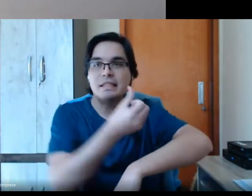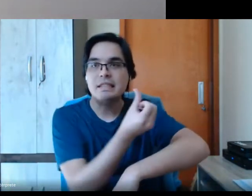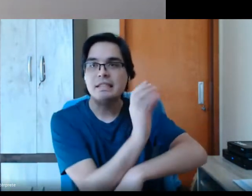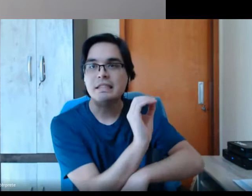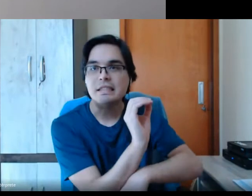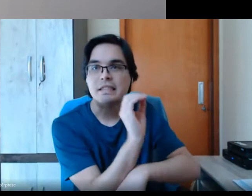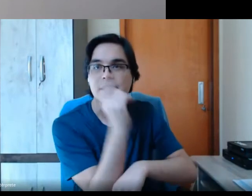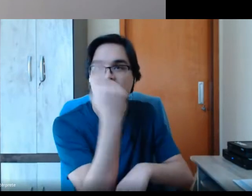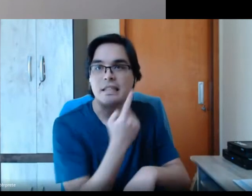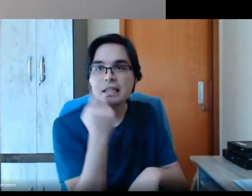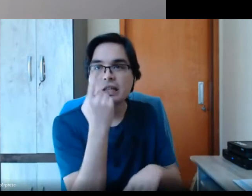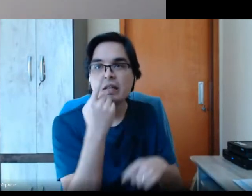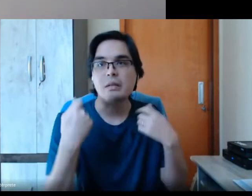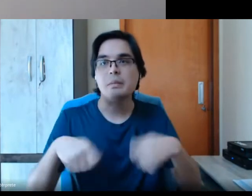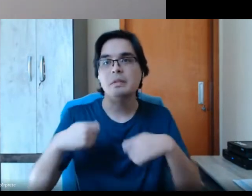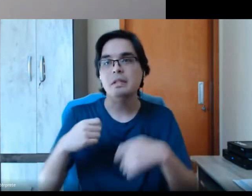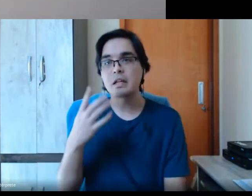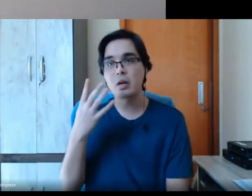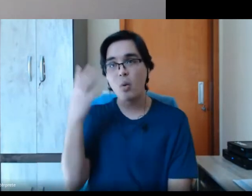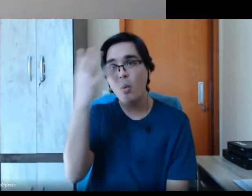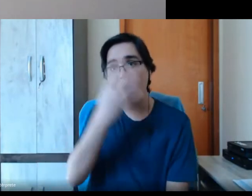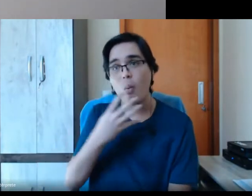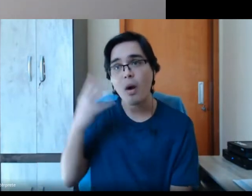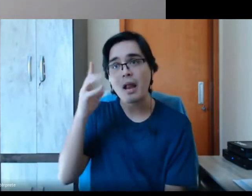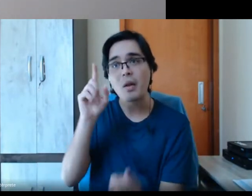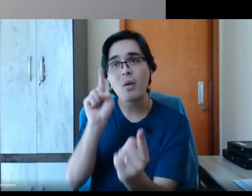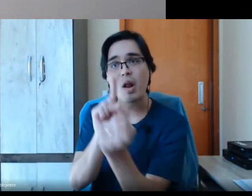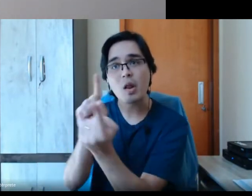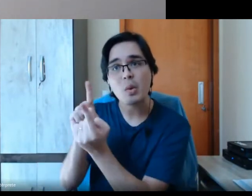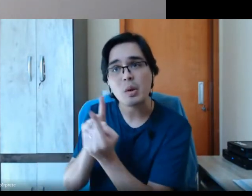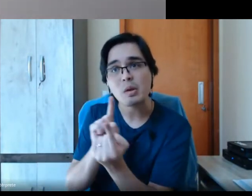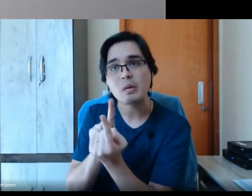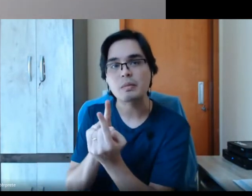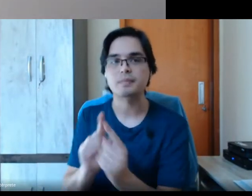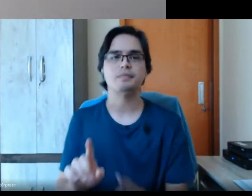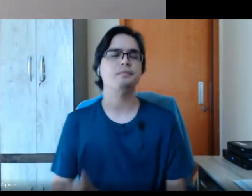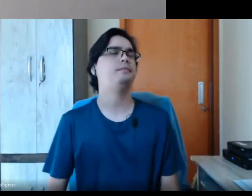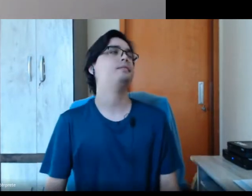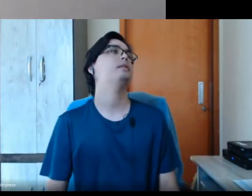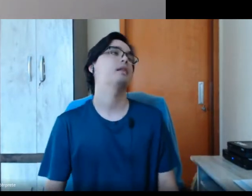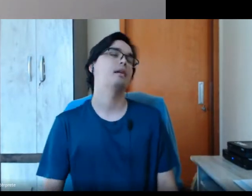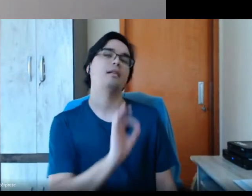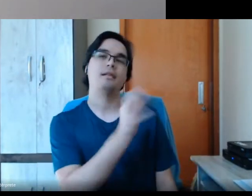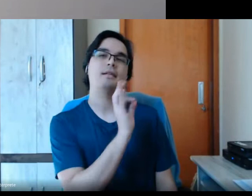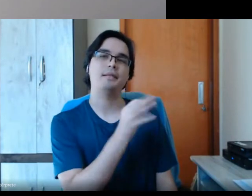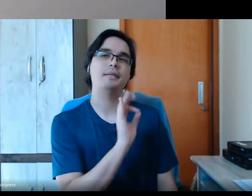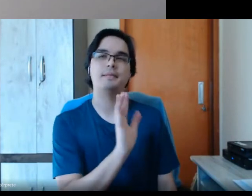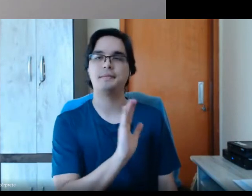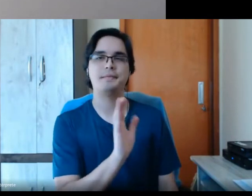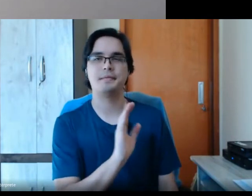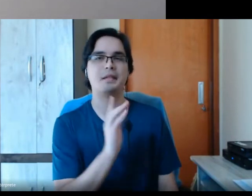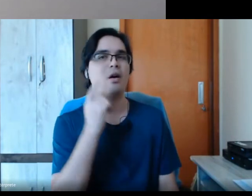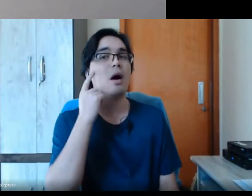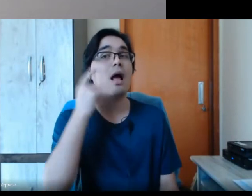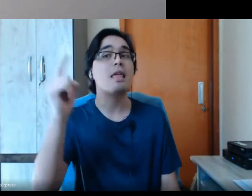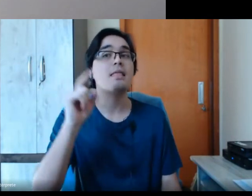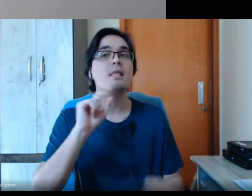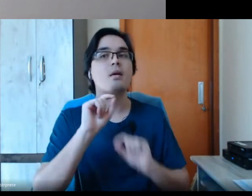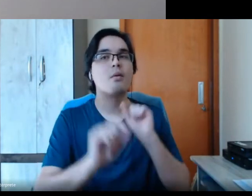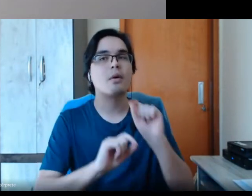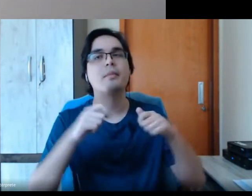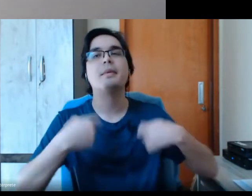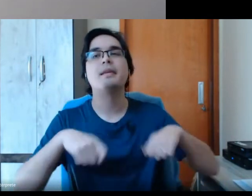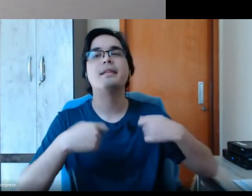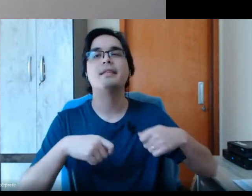vivo, talvez para a abertura de um tema nesse momento, né, do tópico que vai trabalhar, para dar uma ideia mais